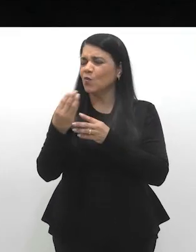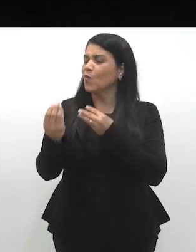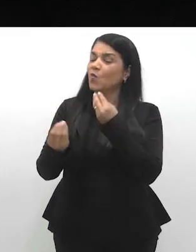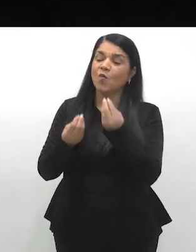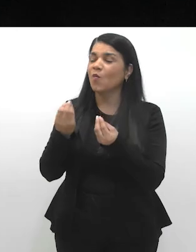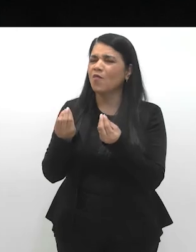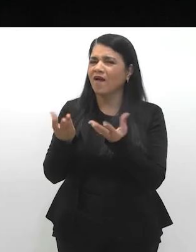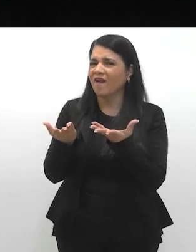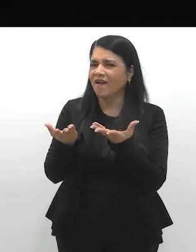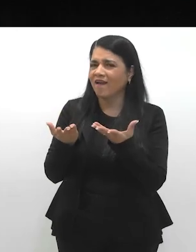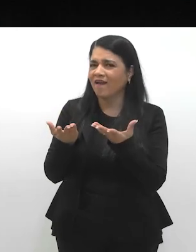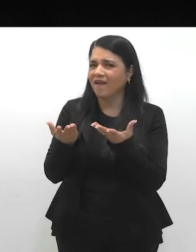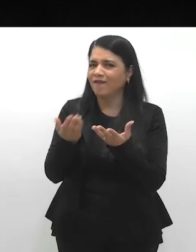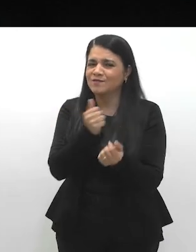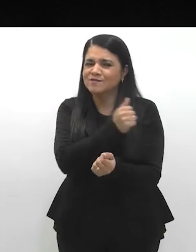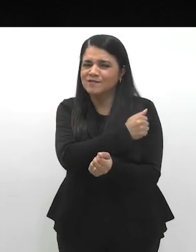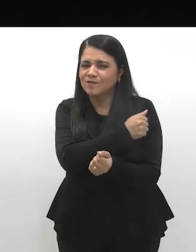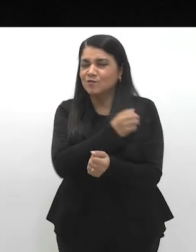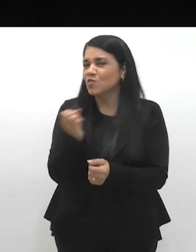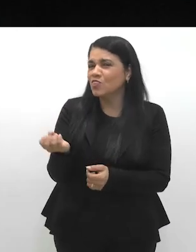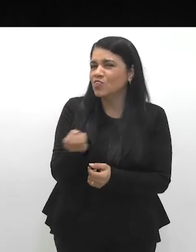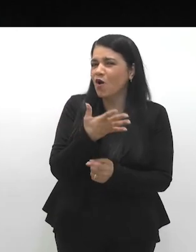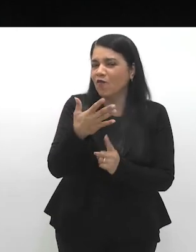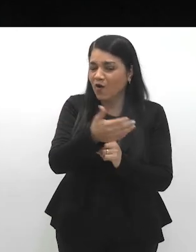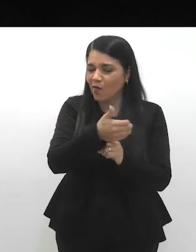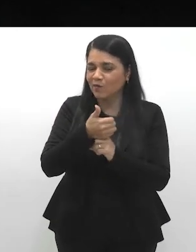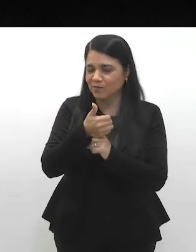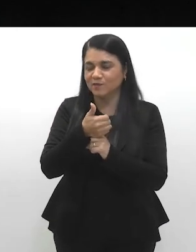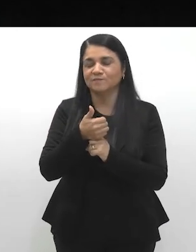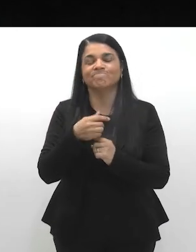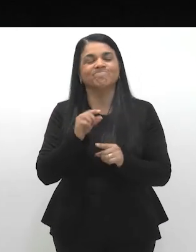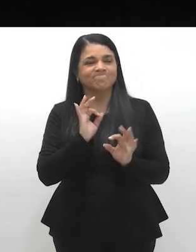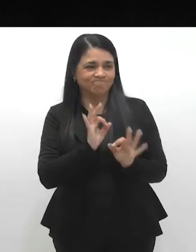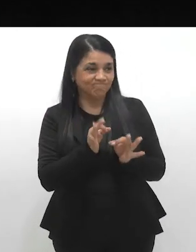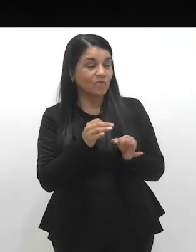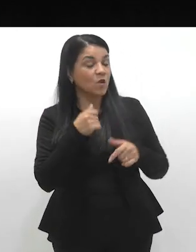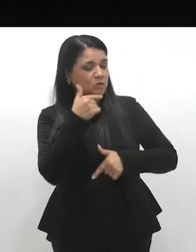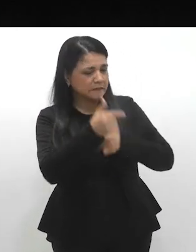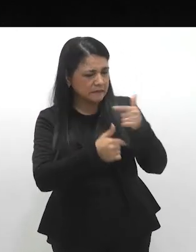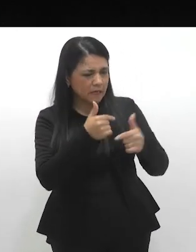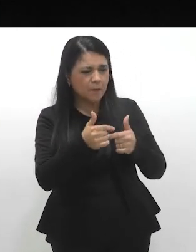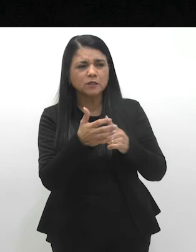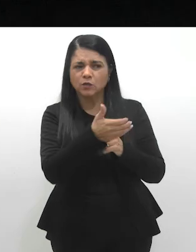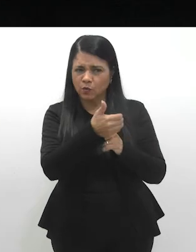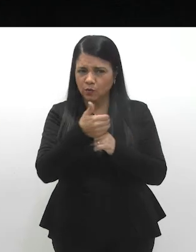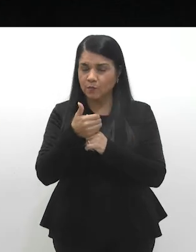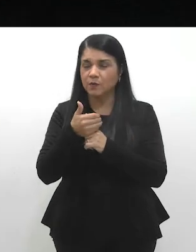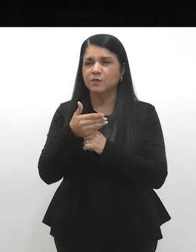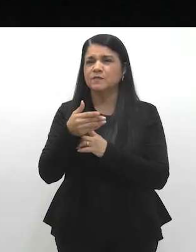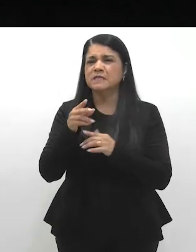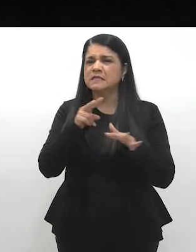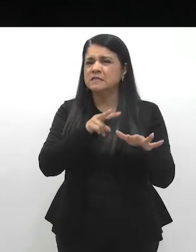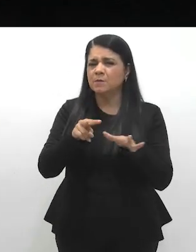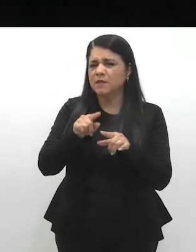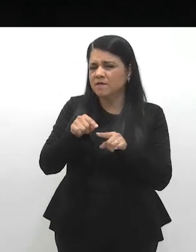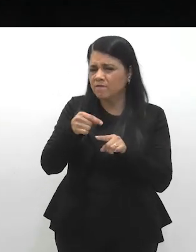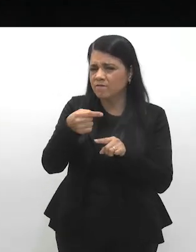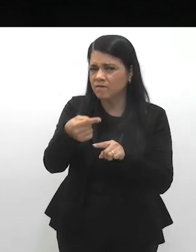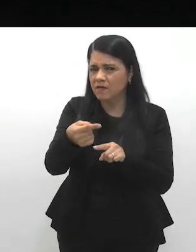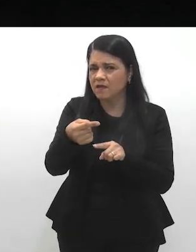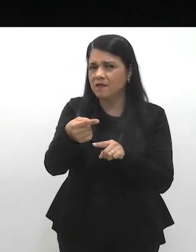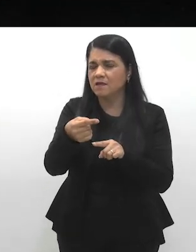Como é que é essa receptividade dos alunos novos lá? A gente faz todo um trabalho de recepção. Semana que